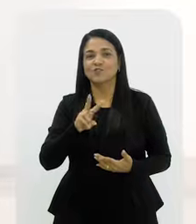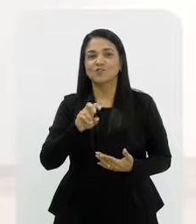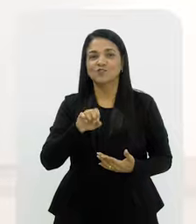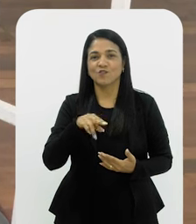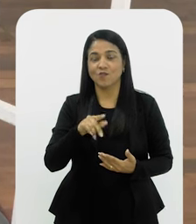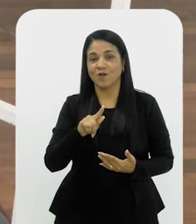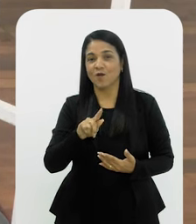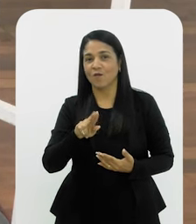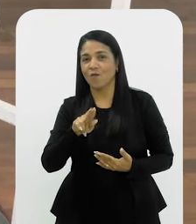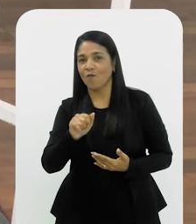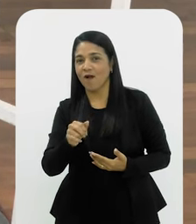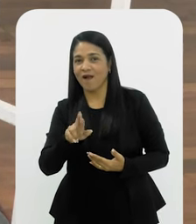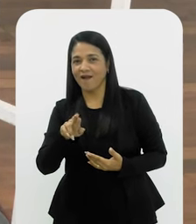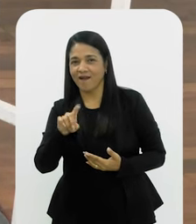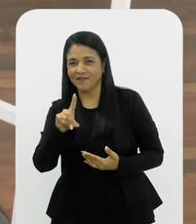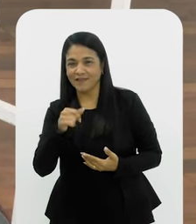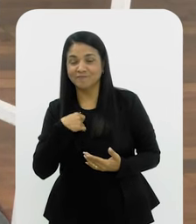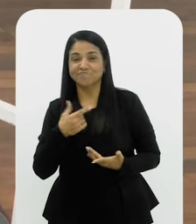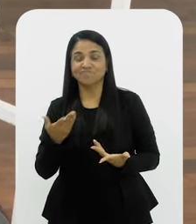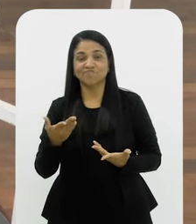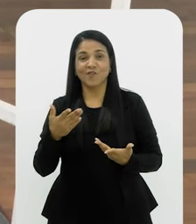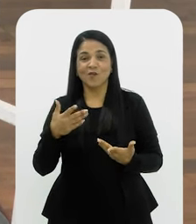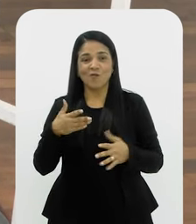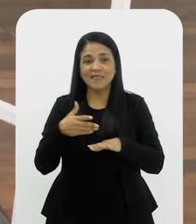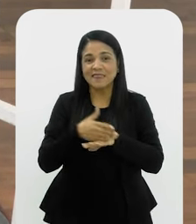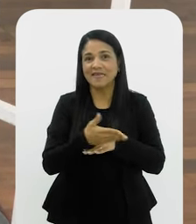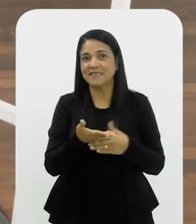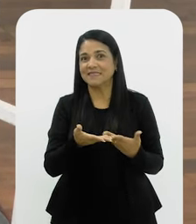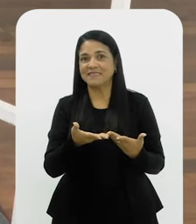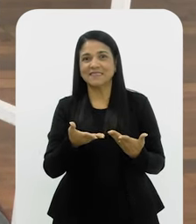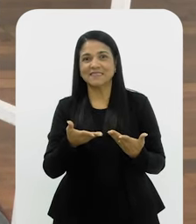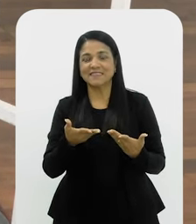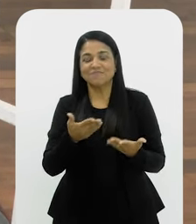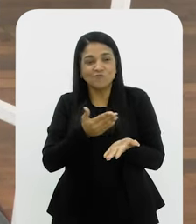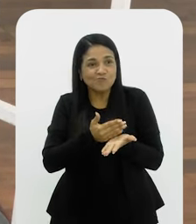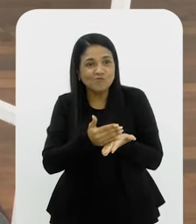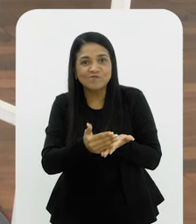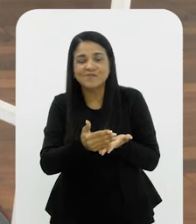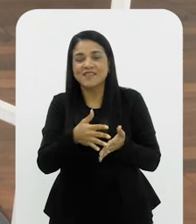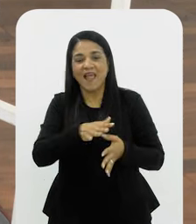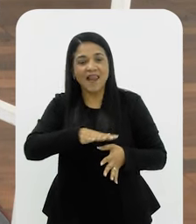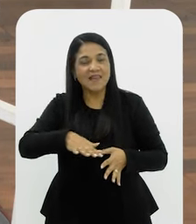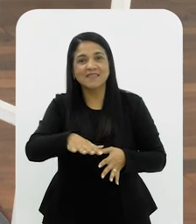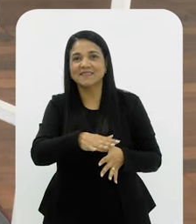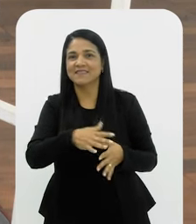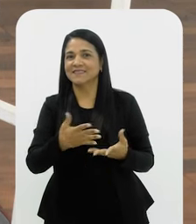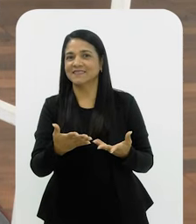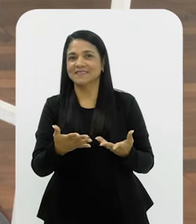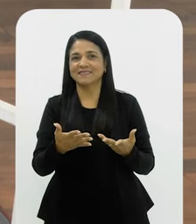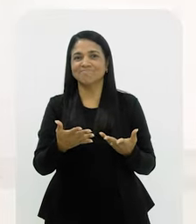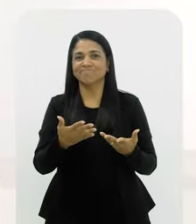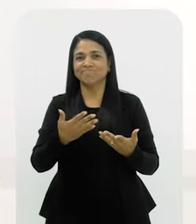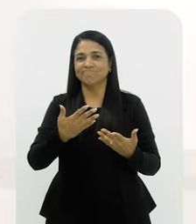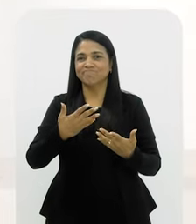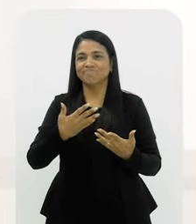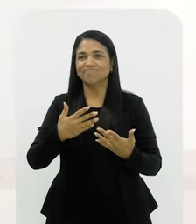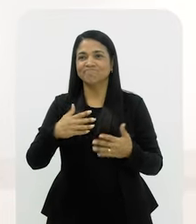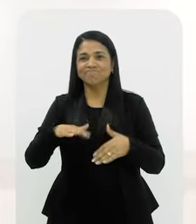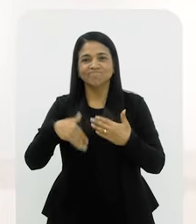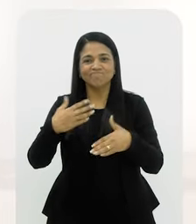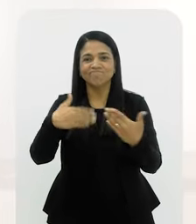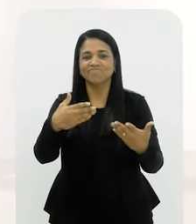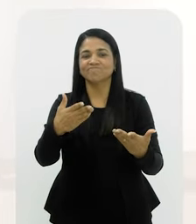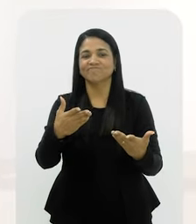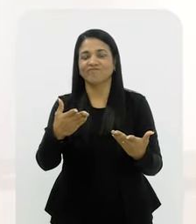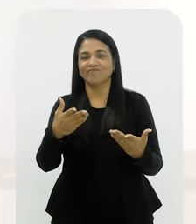tocava muito isso. E aí entrou o João de Maza. Quer dizer, eu comecei né, por ali e fui embora, o